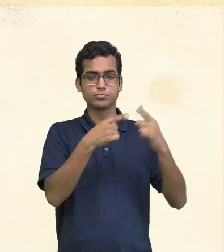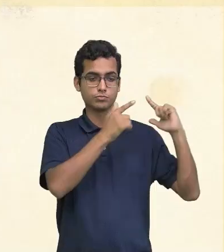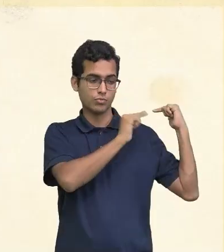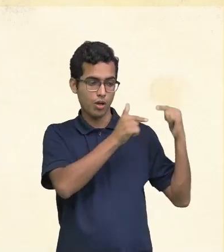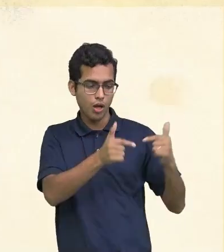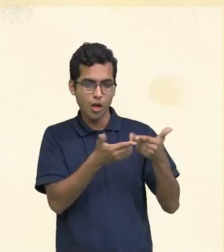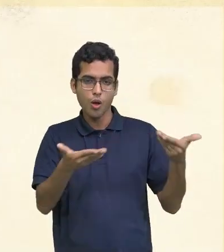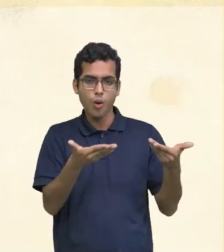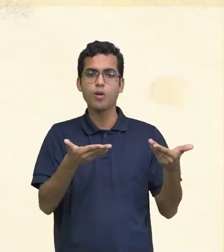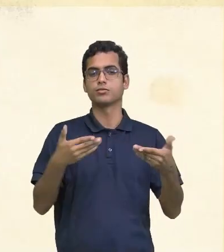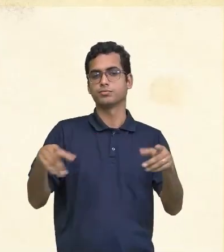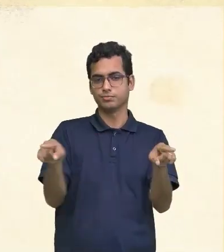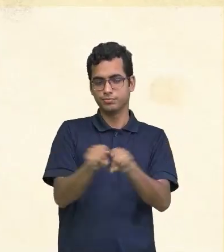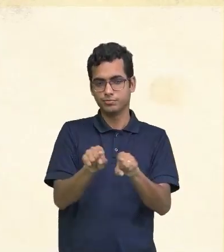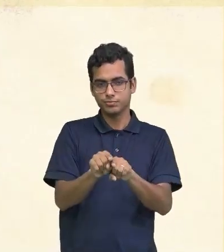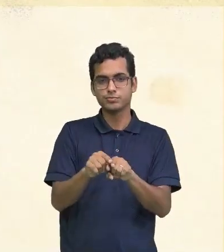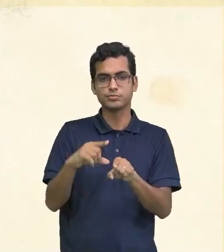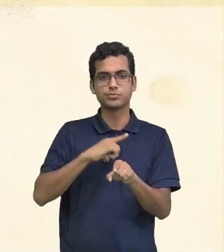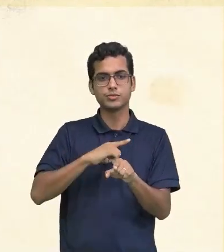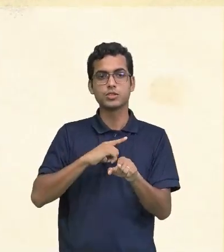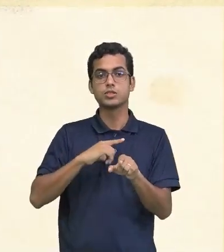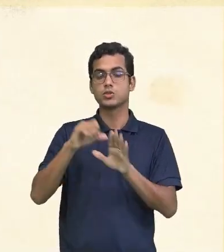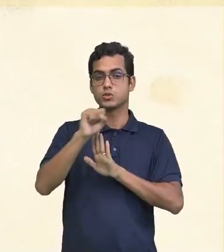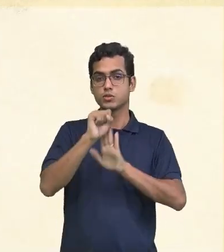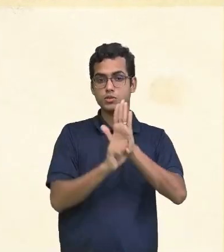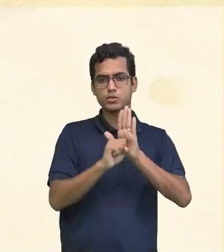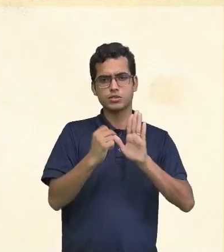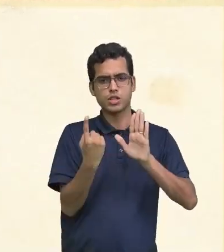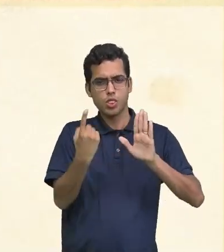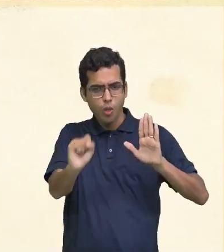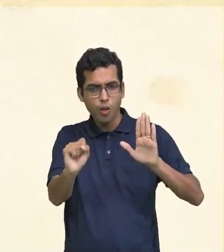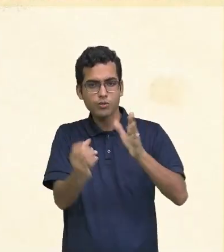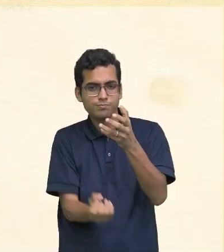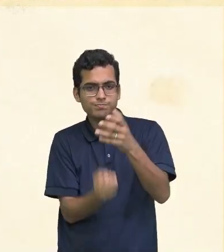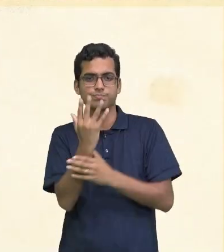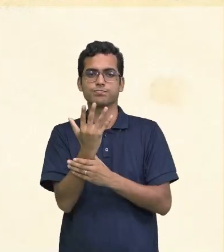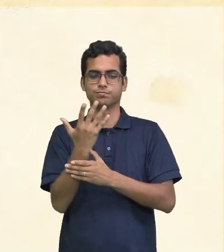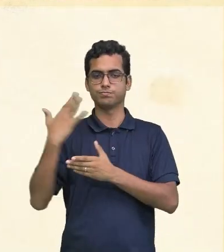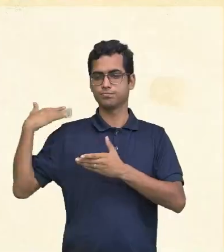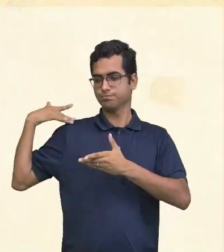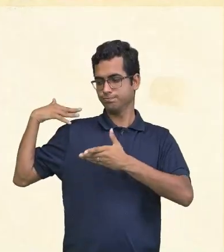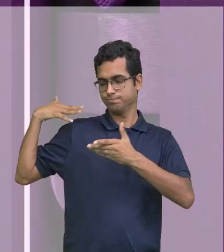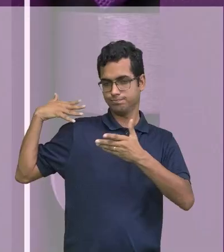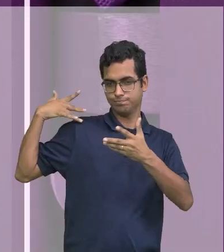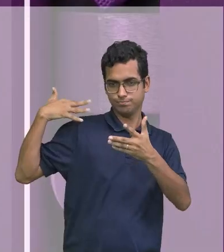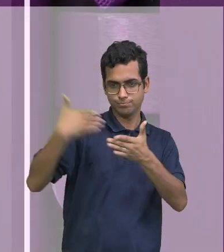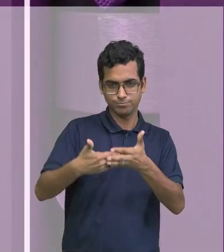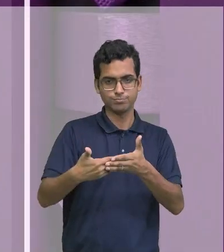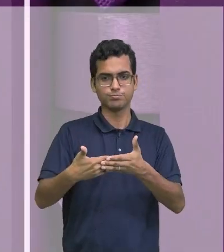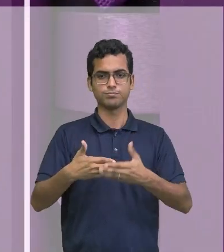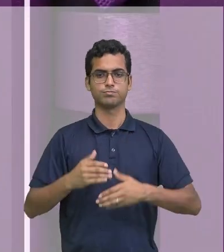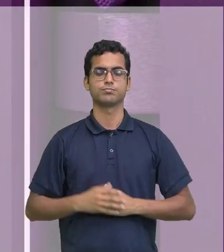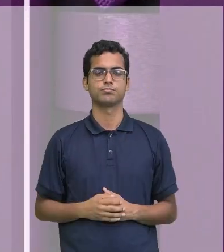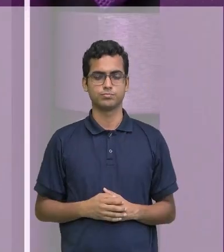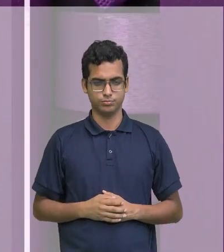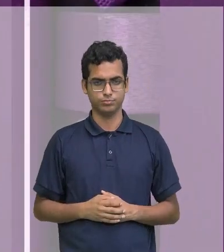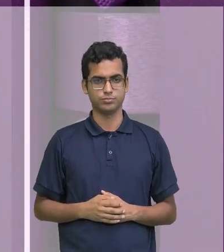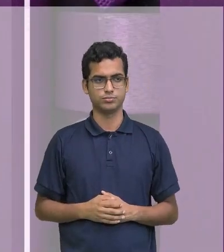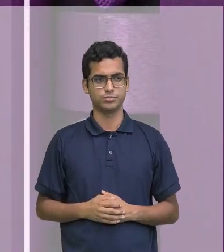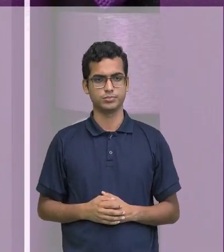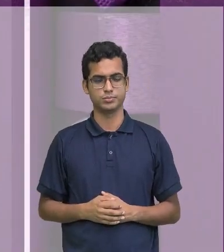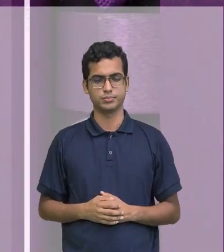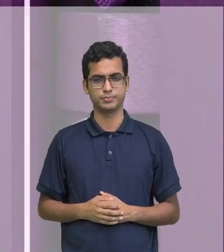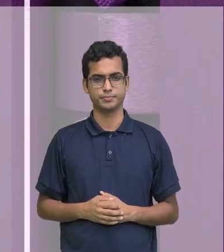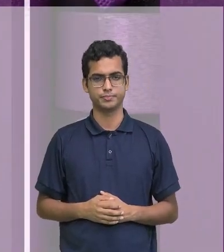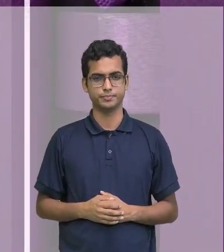hoje, vinda diretamente do século XVIII. Pois bem, queridos, né, nós